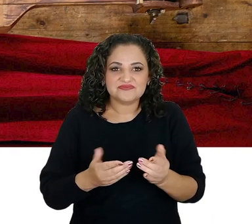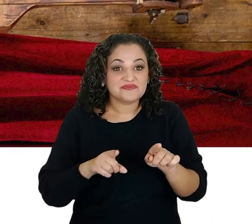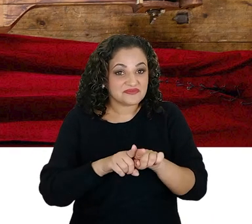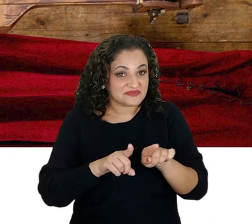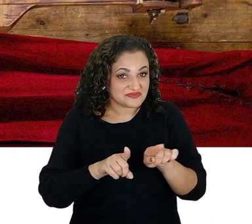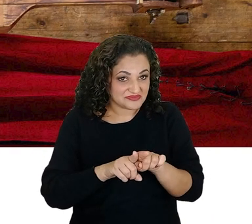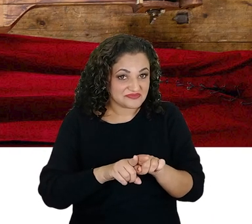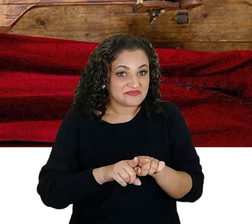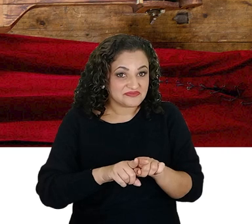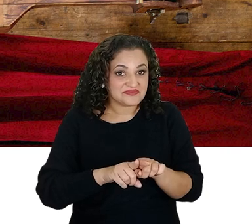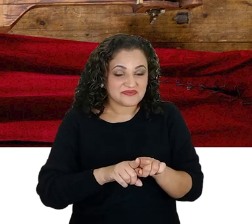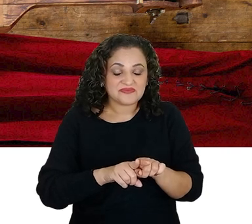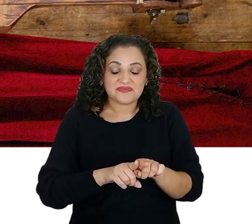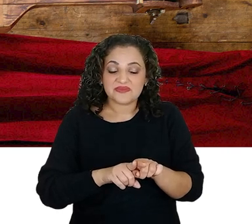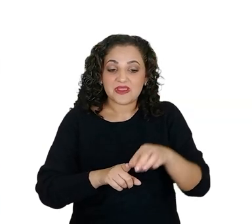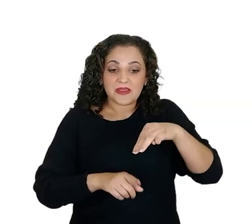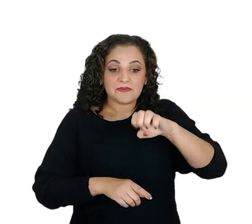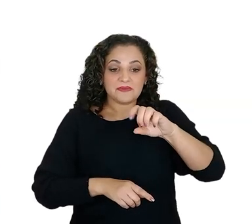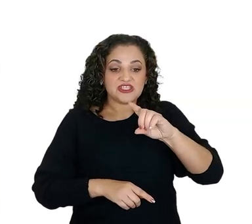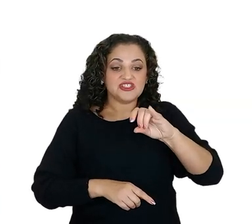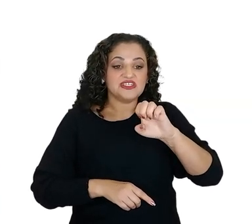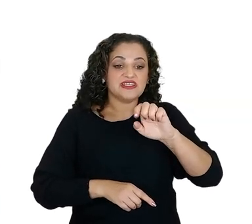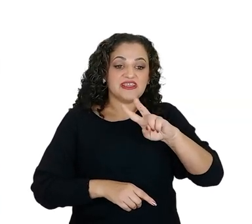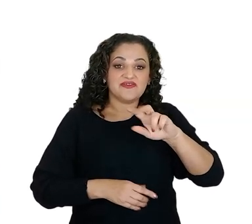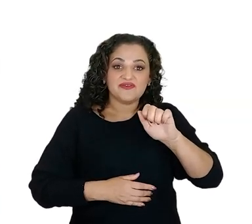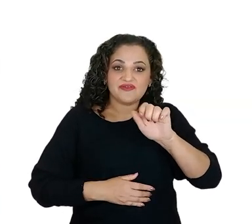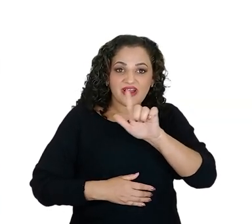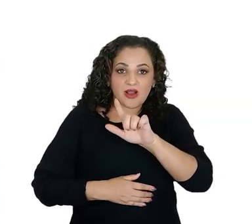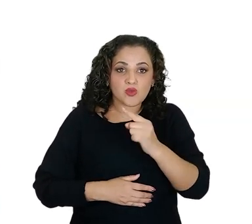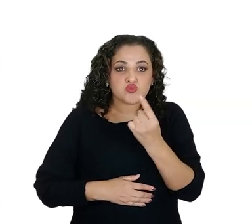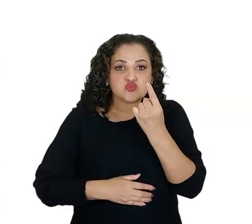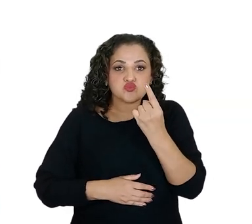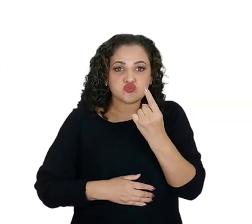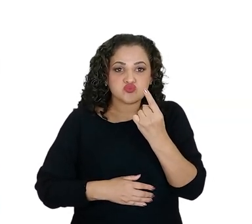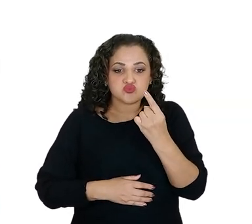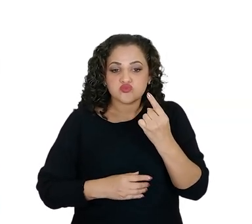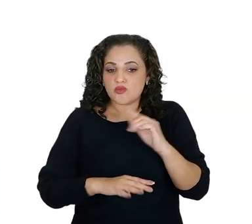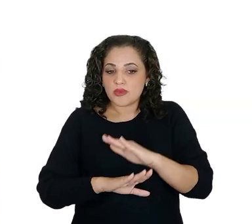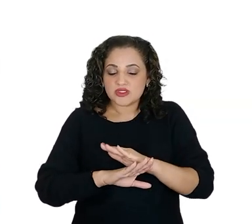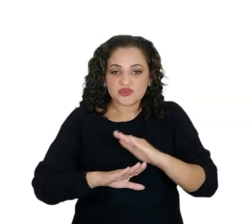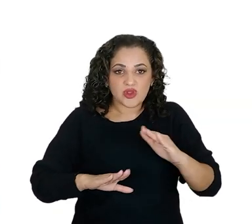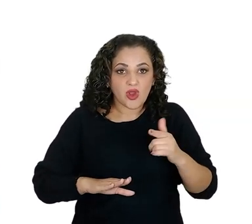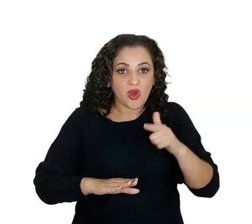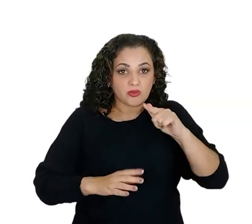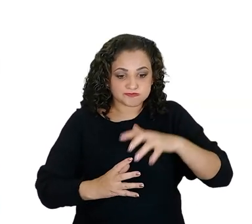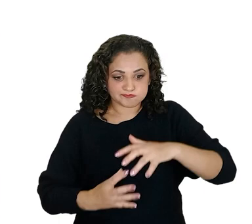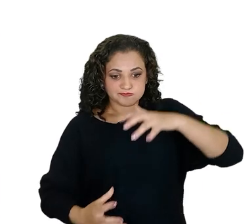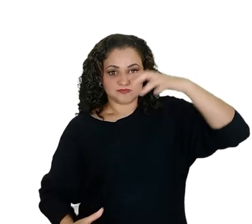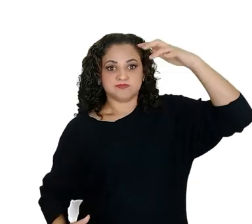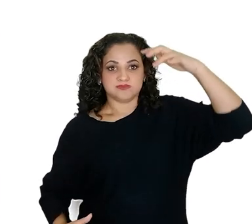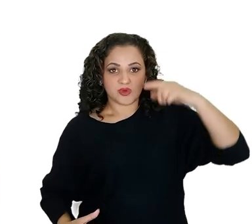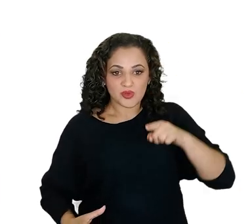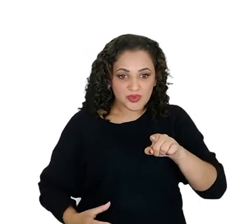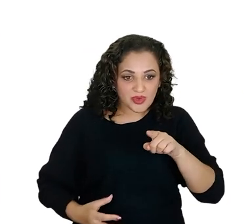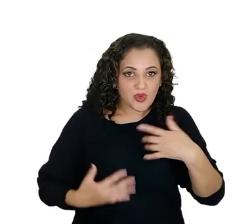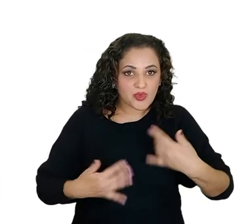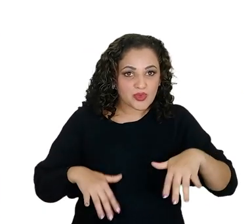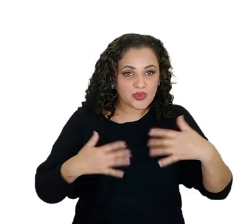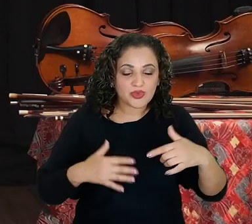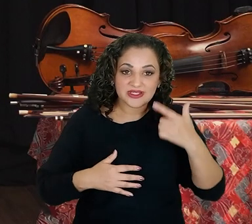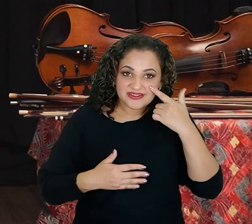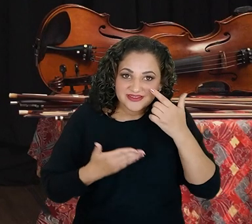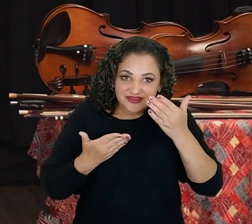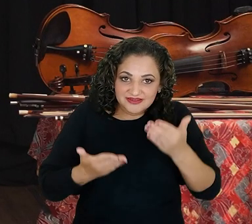também de uma corda só a gente tem octobas que é um instrumento maior que o contrabaixo a gente